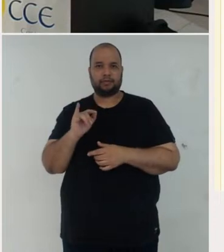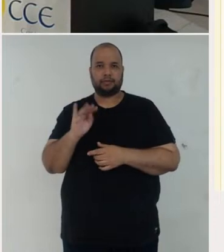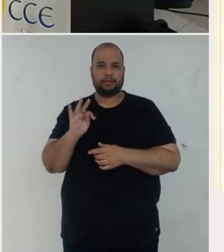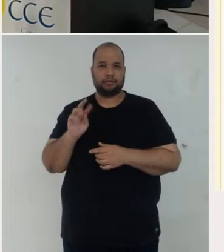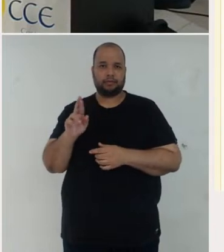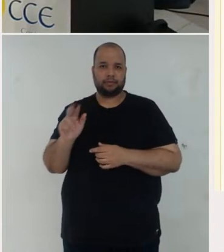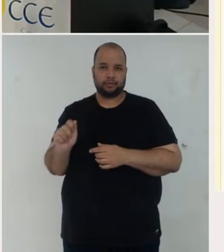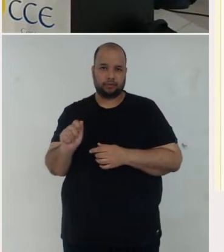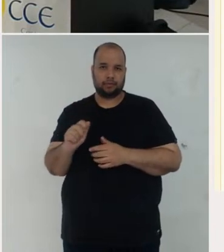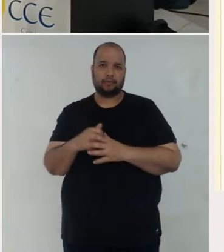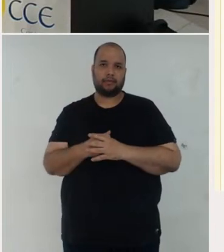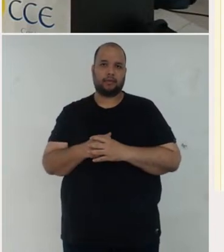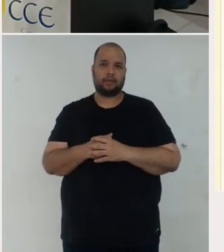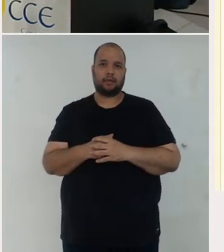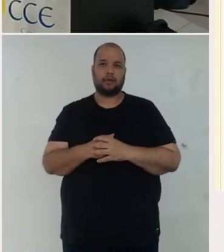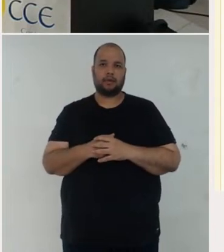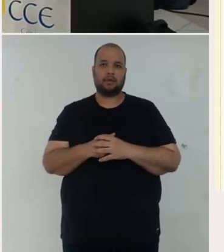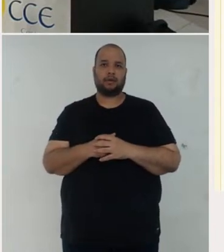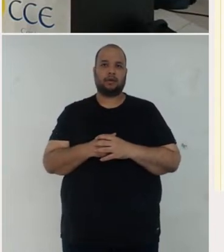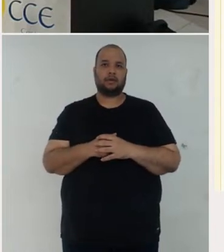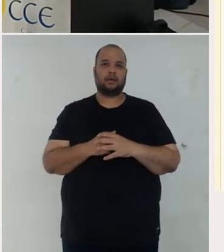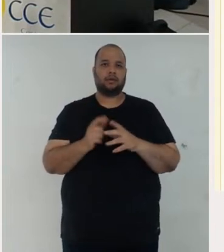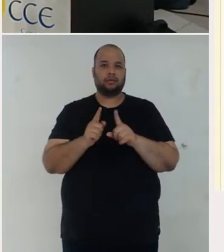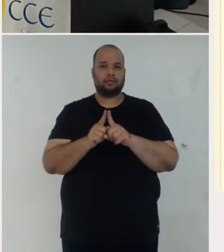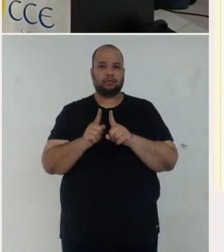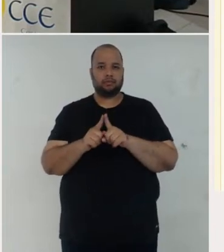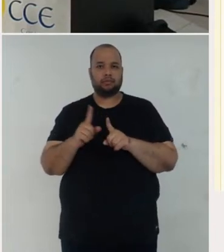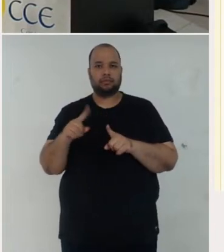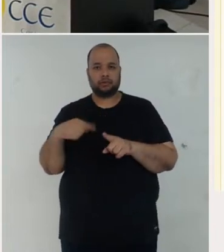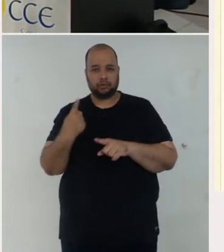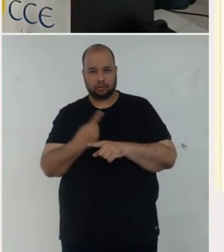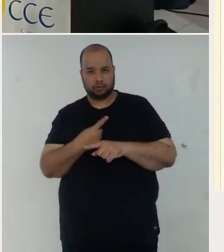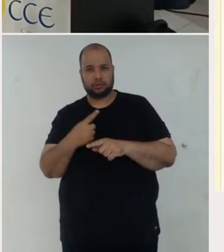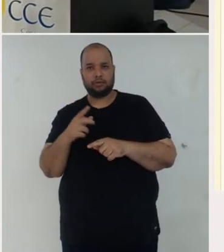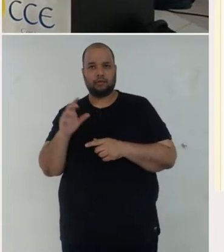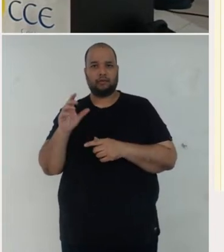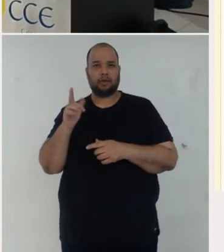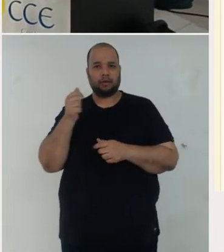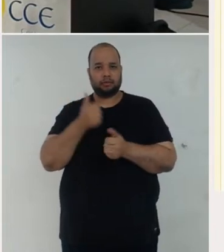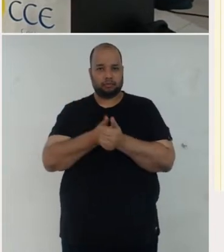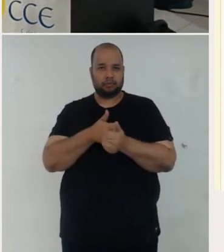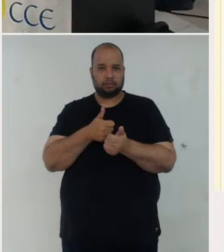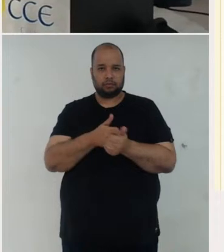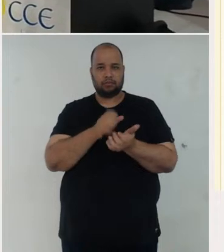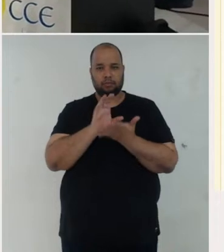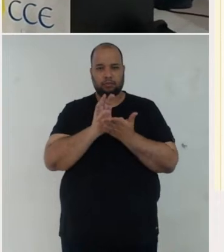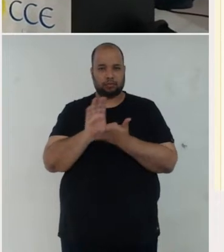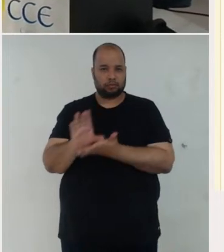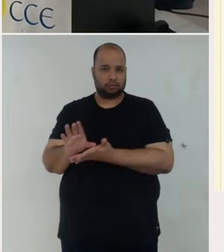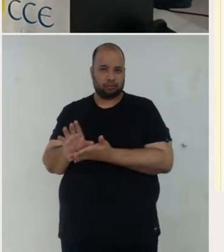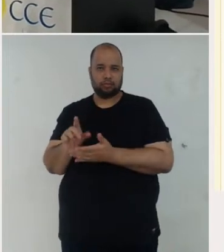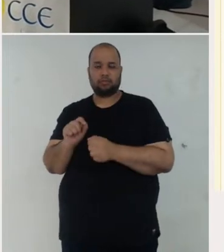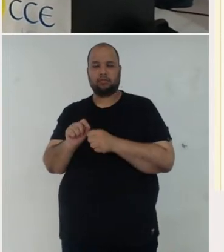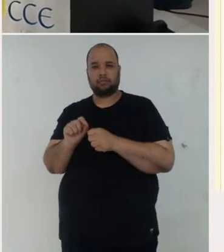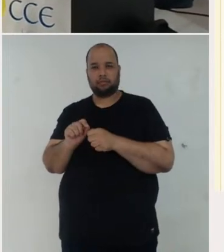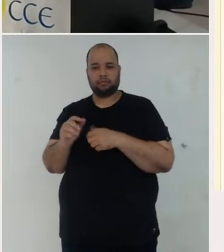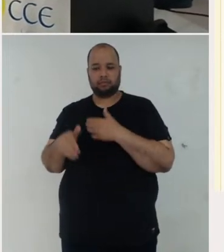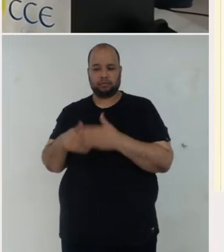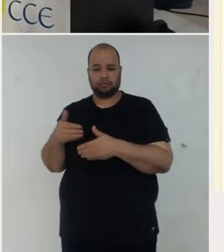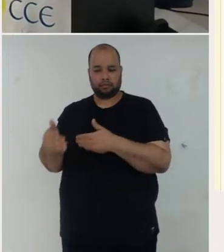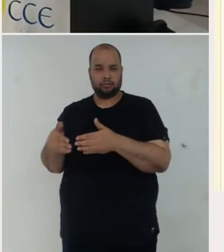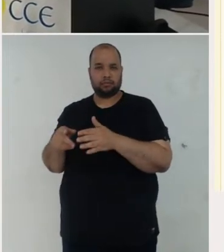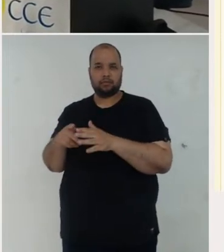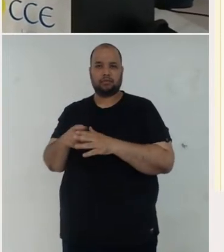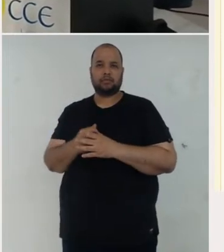Mas nós vamos passar também a tentar ter verba, né, para isso. Vamos ver. Temos que